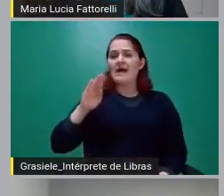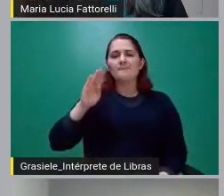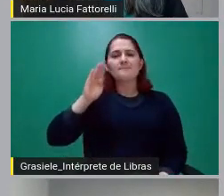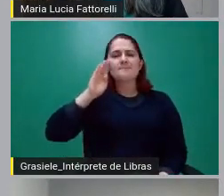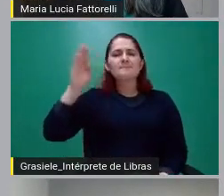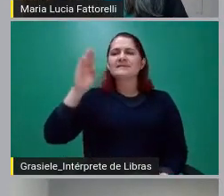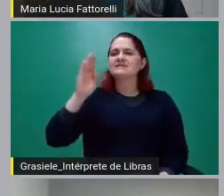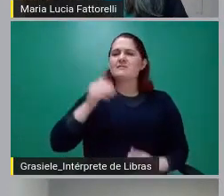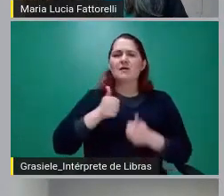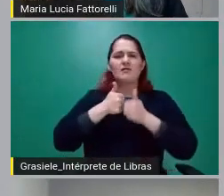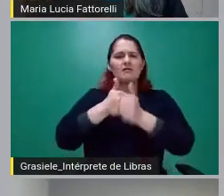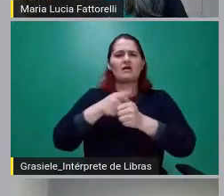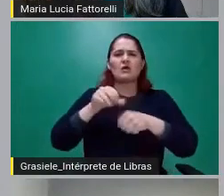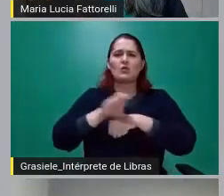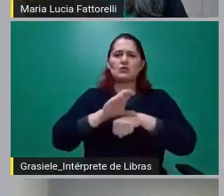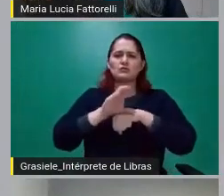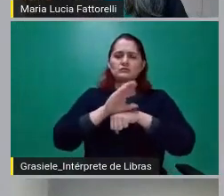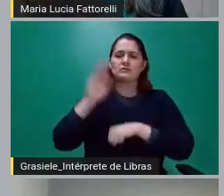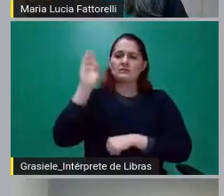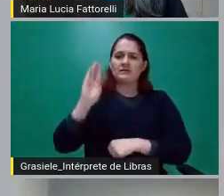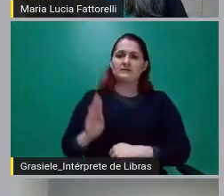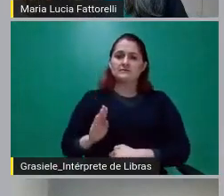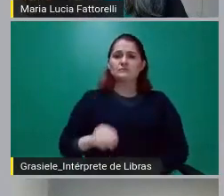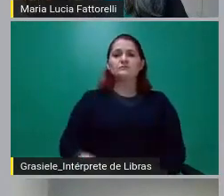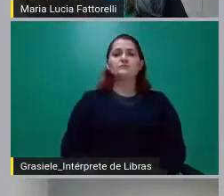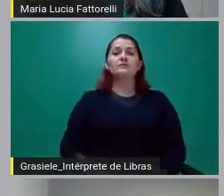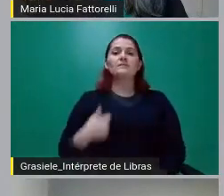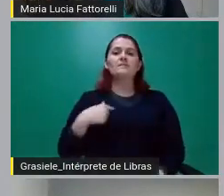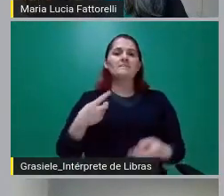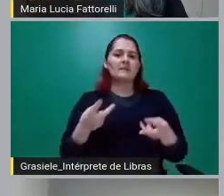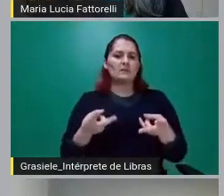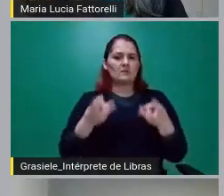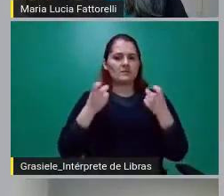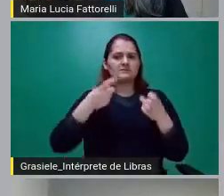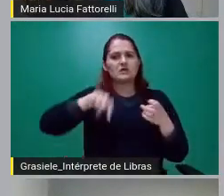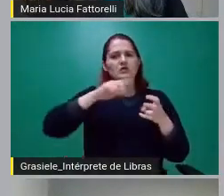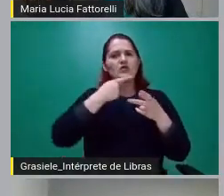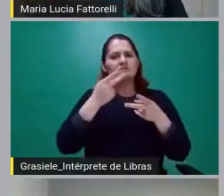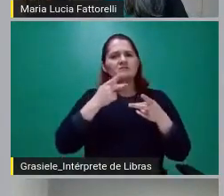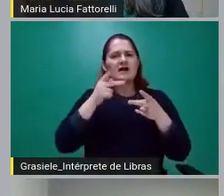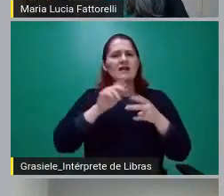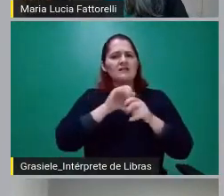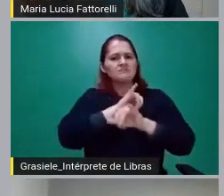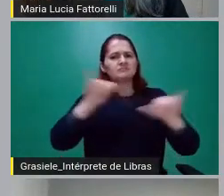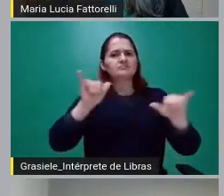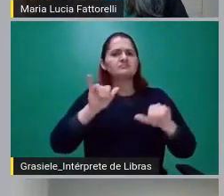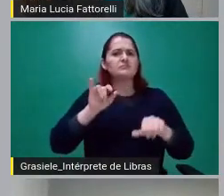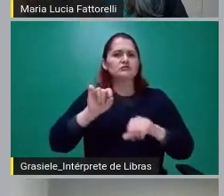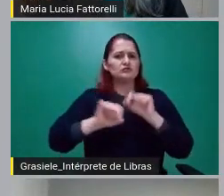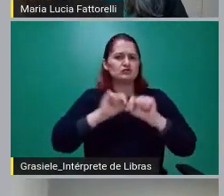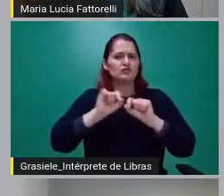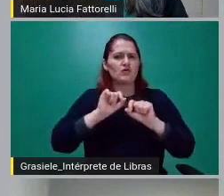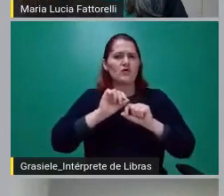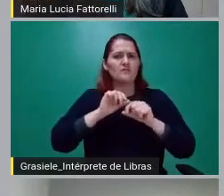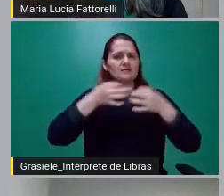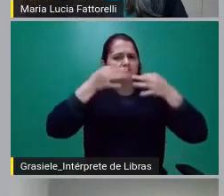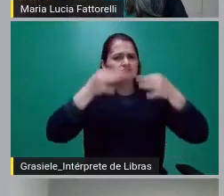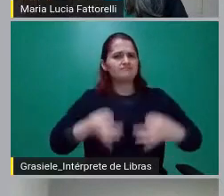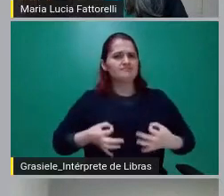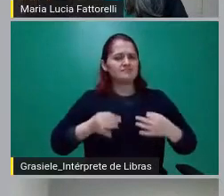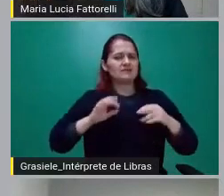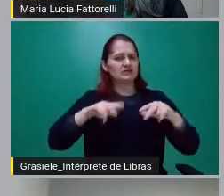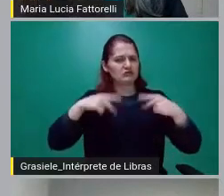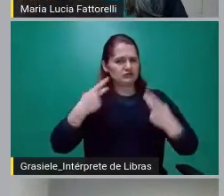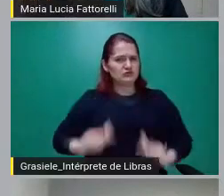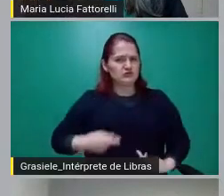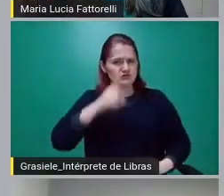mencionar aqui. Percebi que nós que proclamamos isso, se não compreendermos a